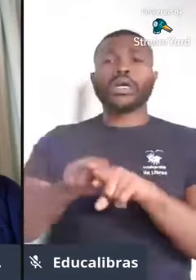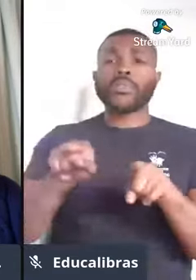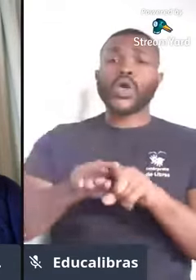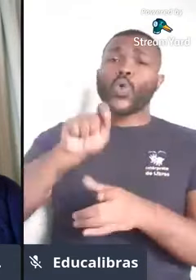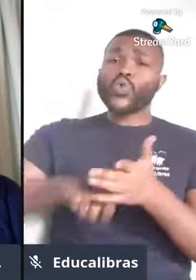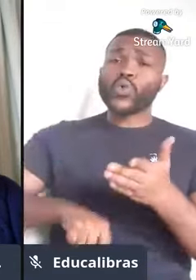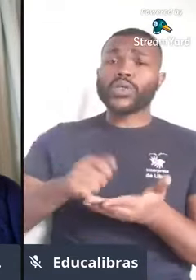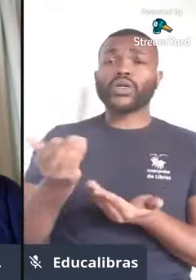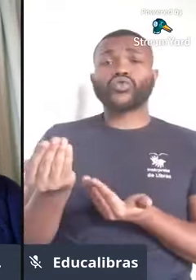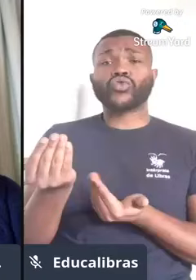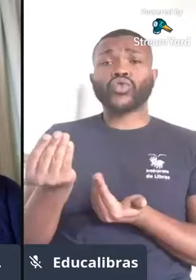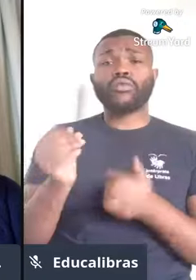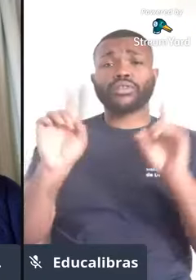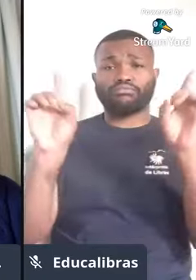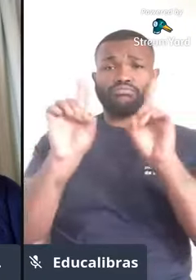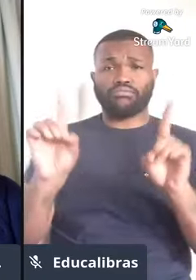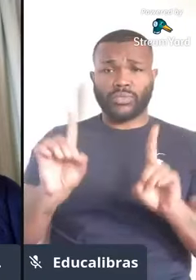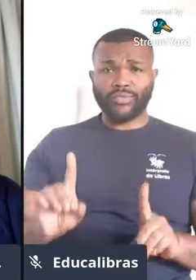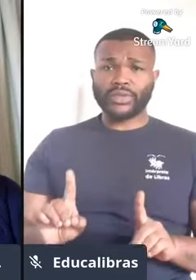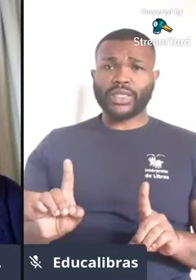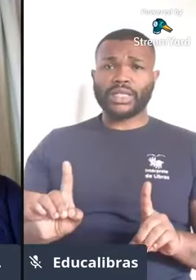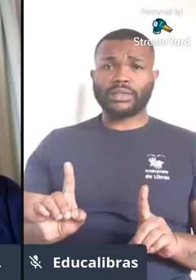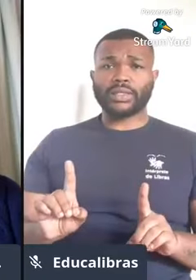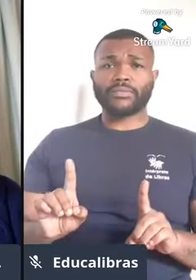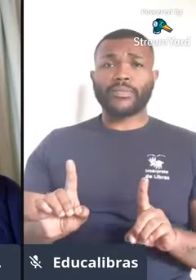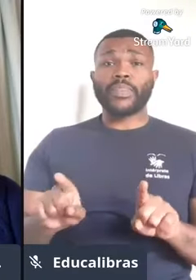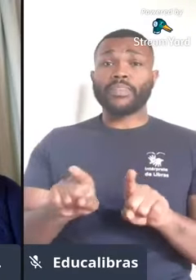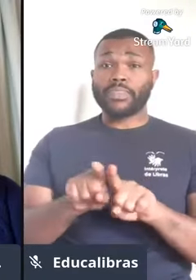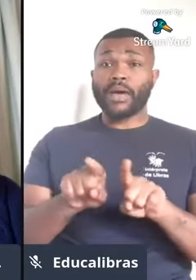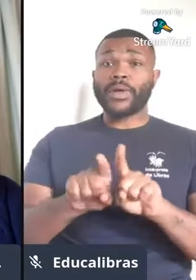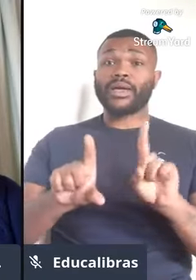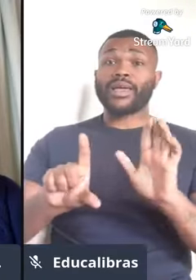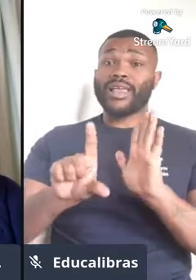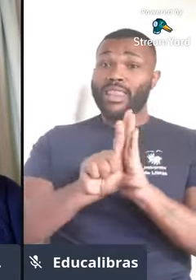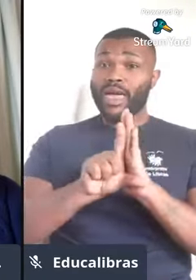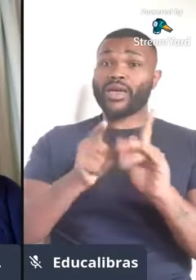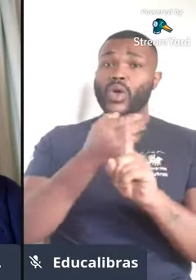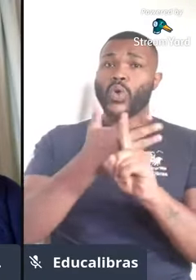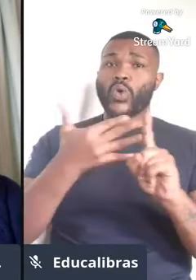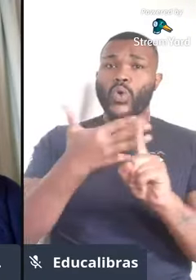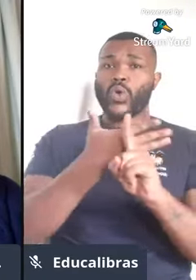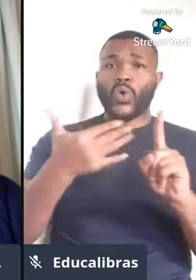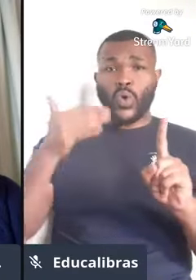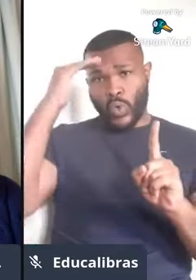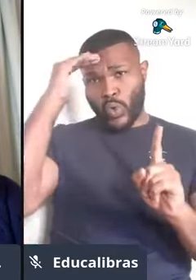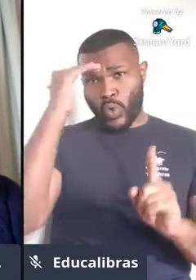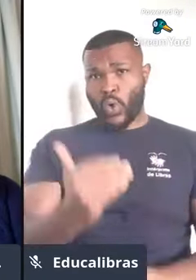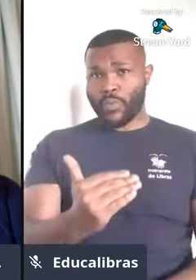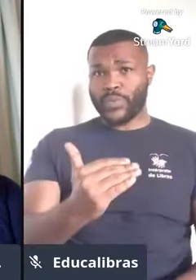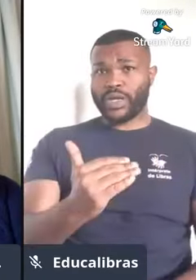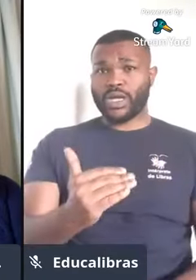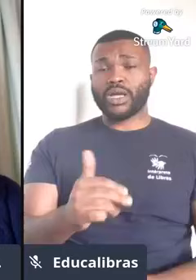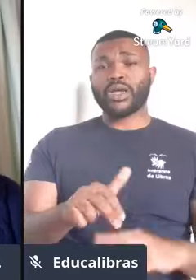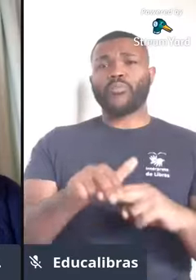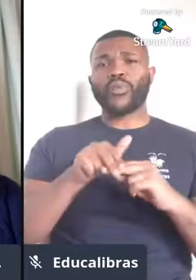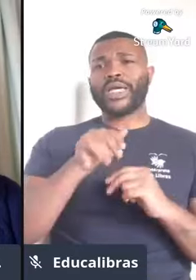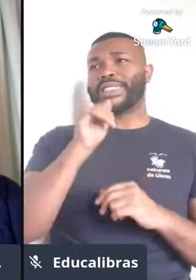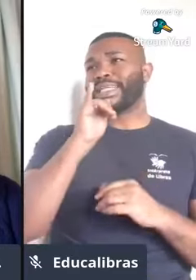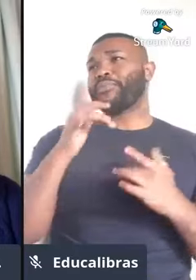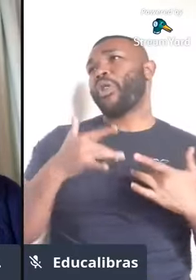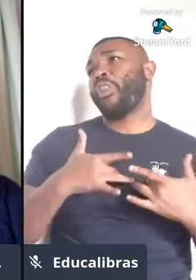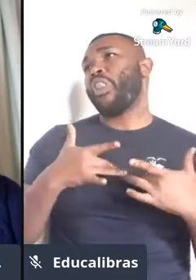deficiência e cumprirem a lei, porque isso não é só uma iniciativa, né, de benemerência,